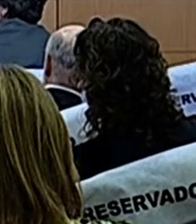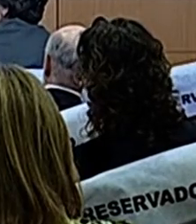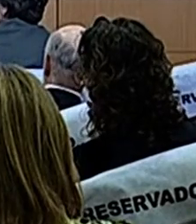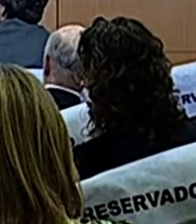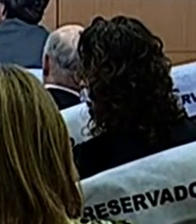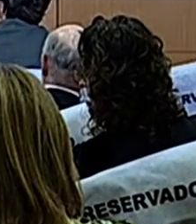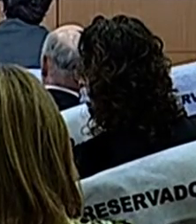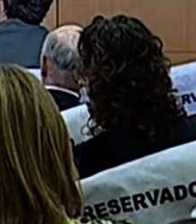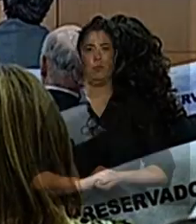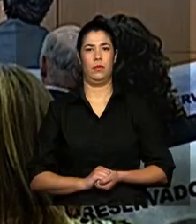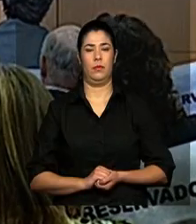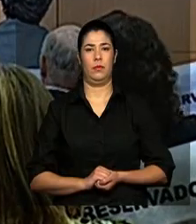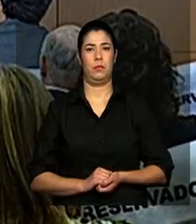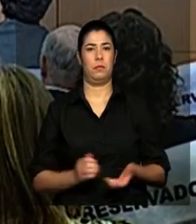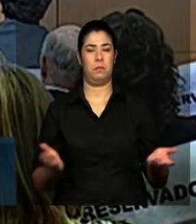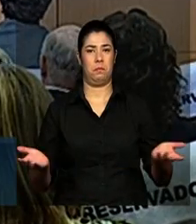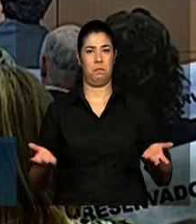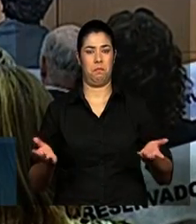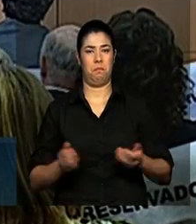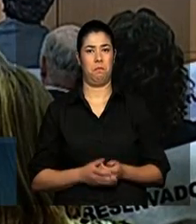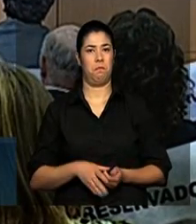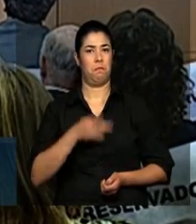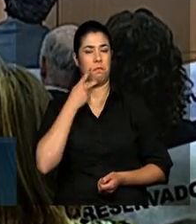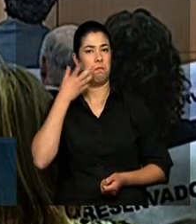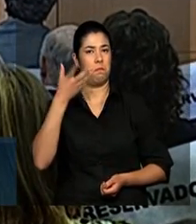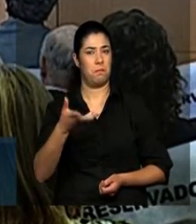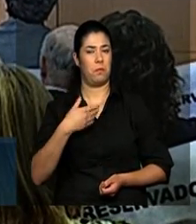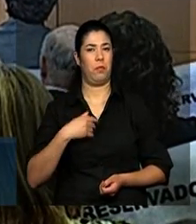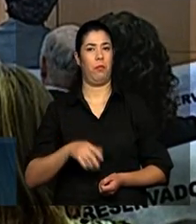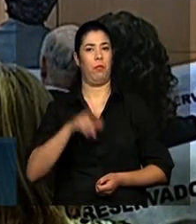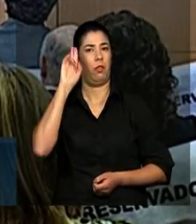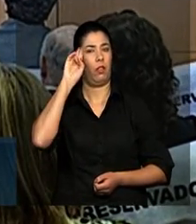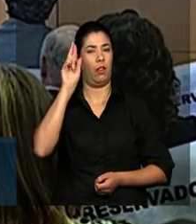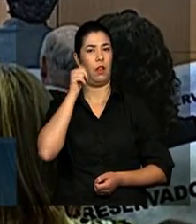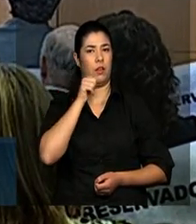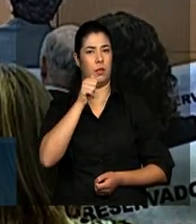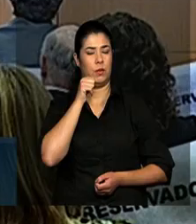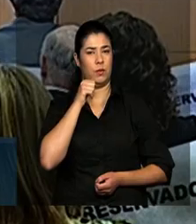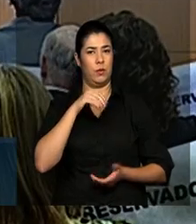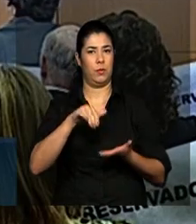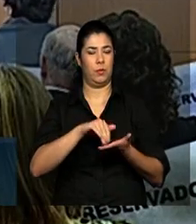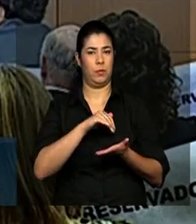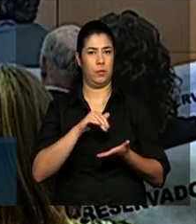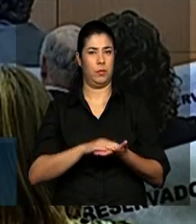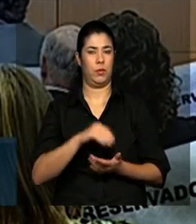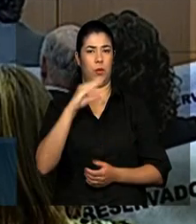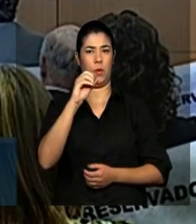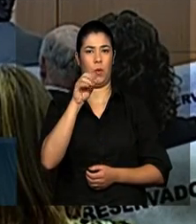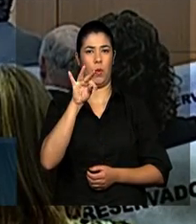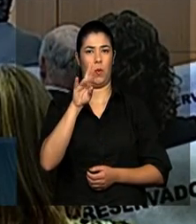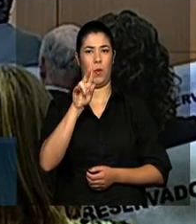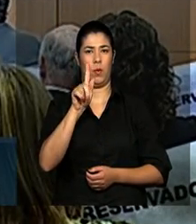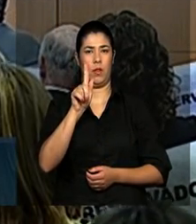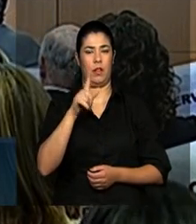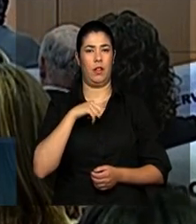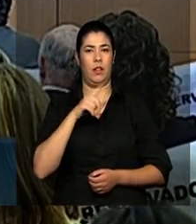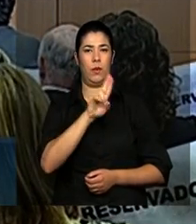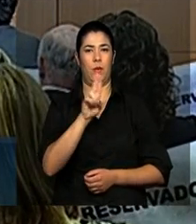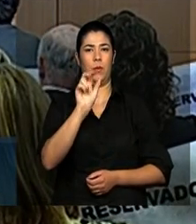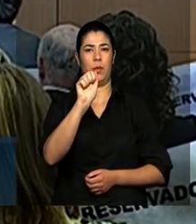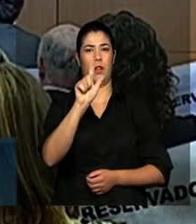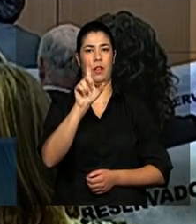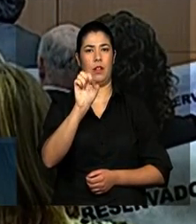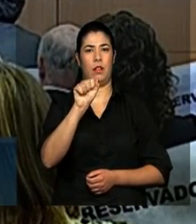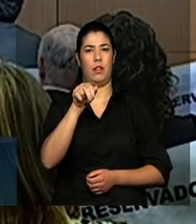Ouviremos agora a senhora diretora da Secretaria de Mulheres Trabalhadoras Rurais da CONTAG, Alessandra da Costa